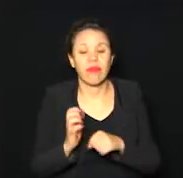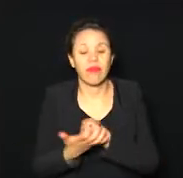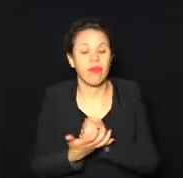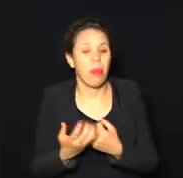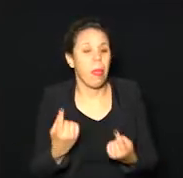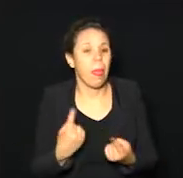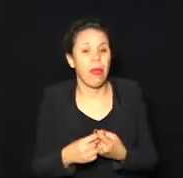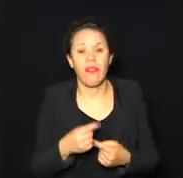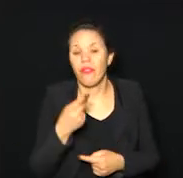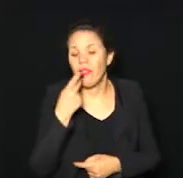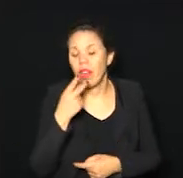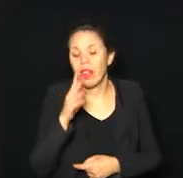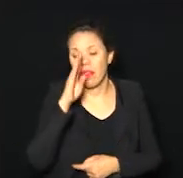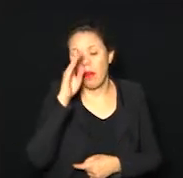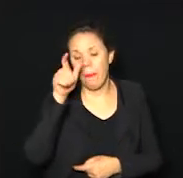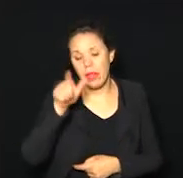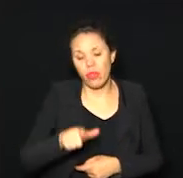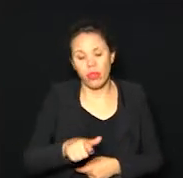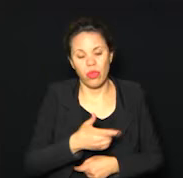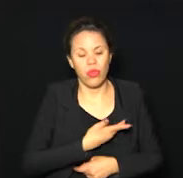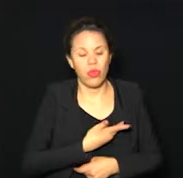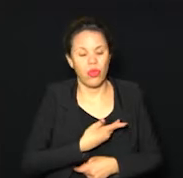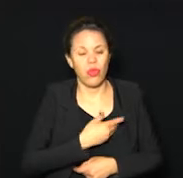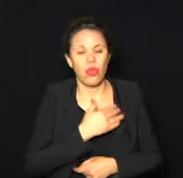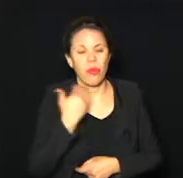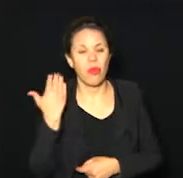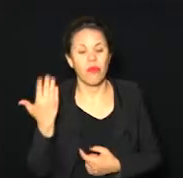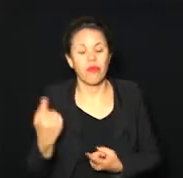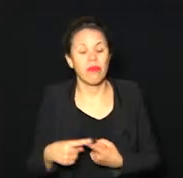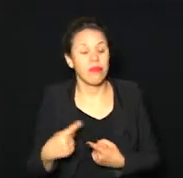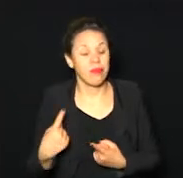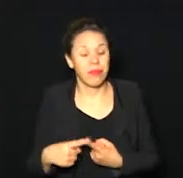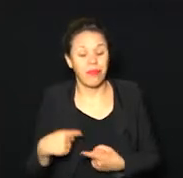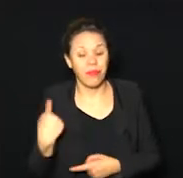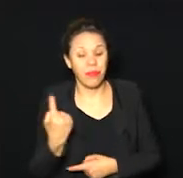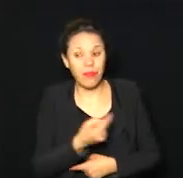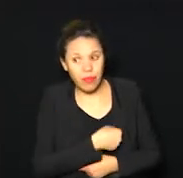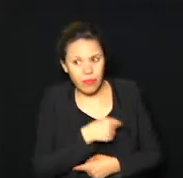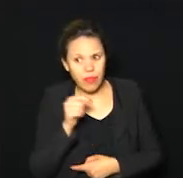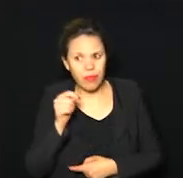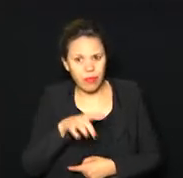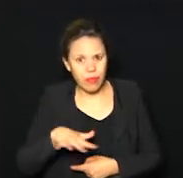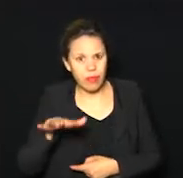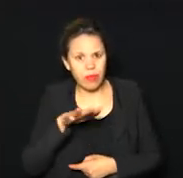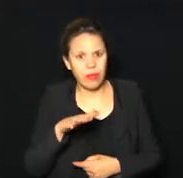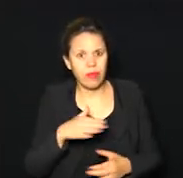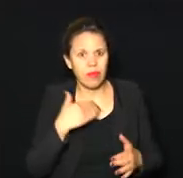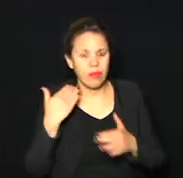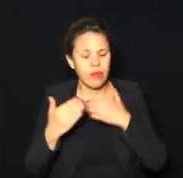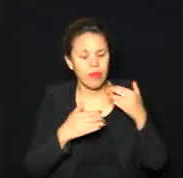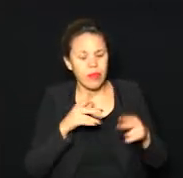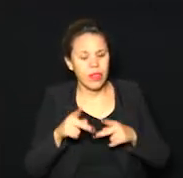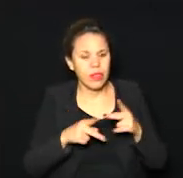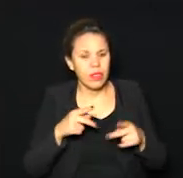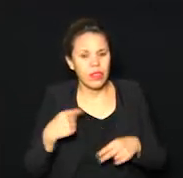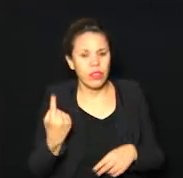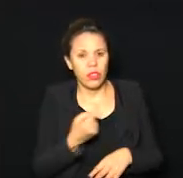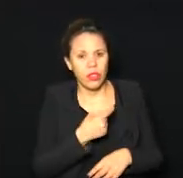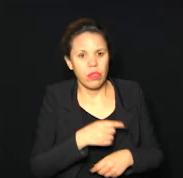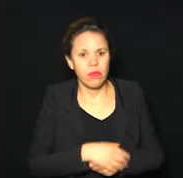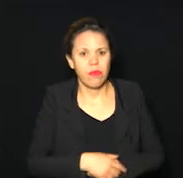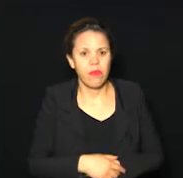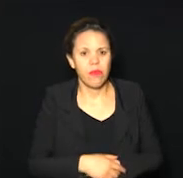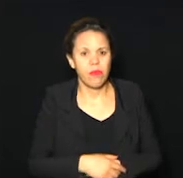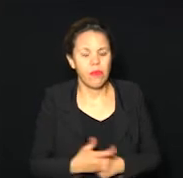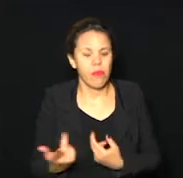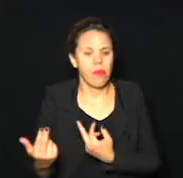coronavírus, destacando a morte dessa colega? Porque nós estamos morrendo. Nós estamos como